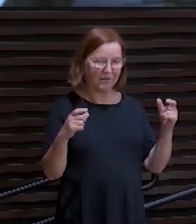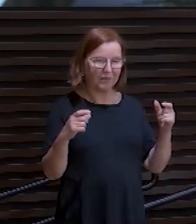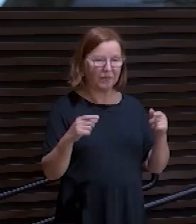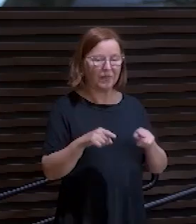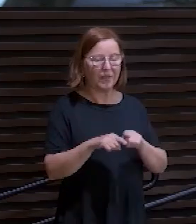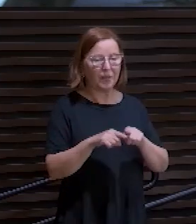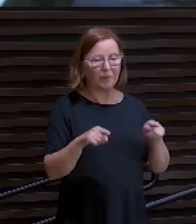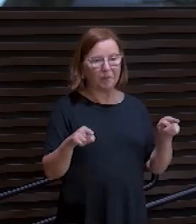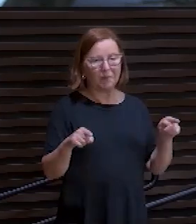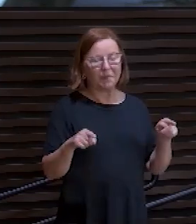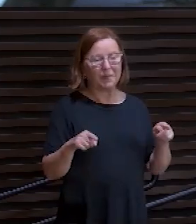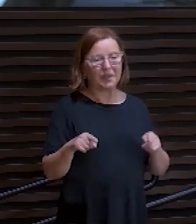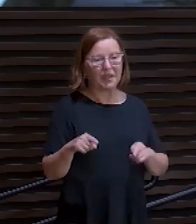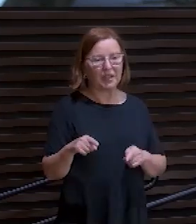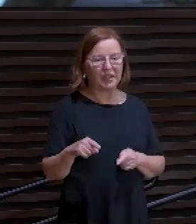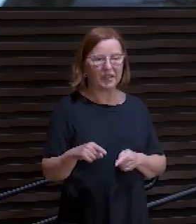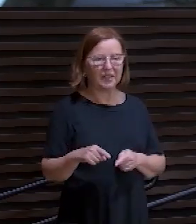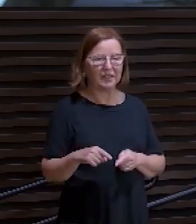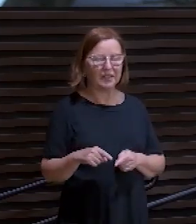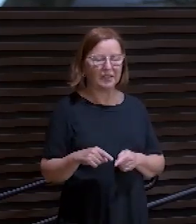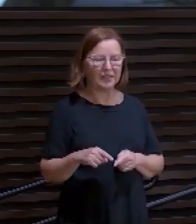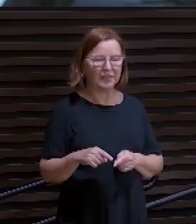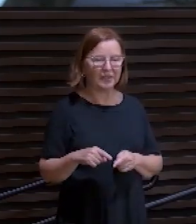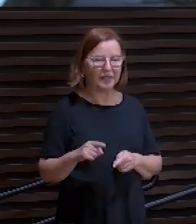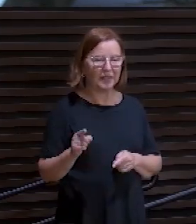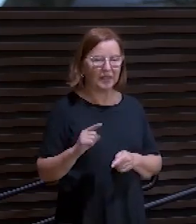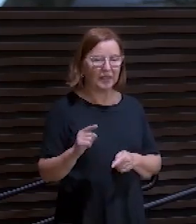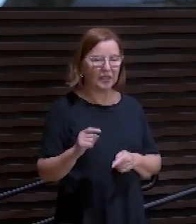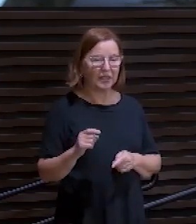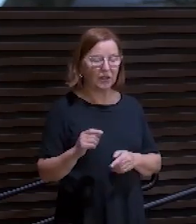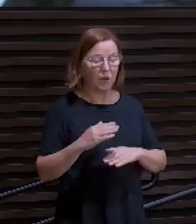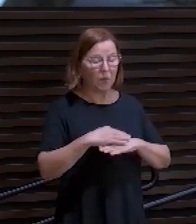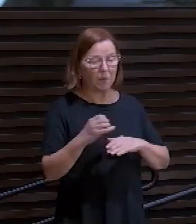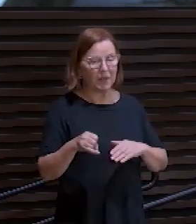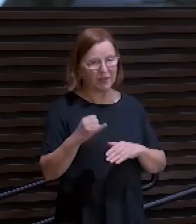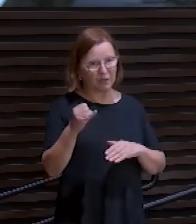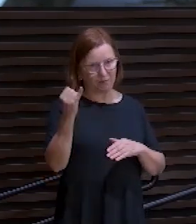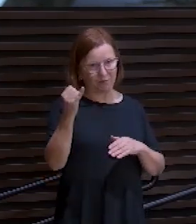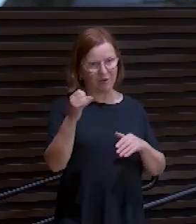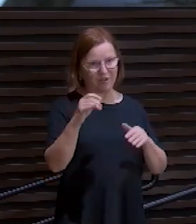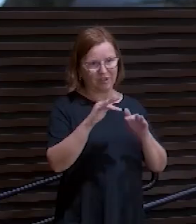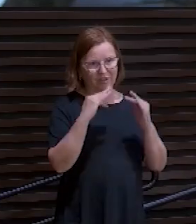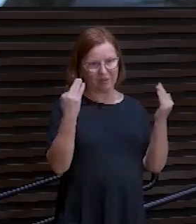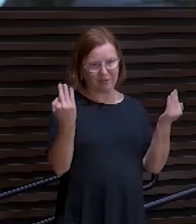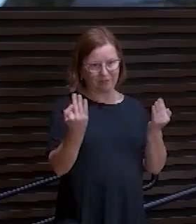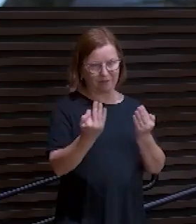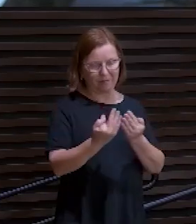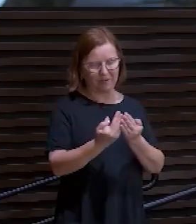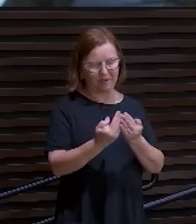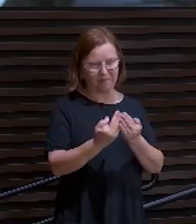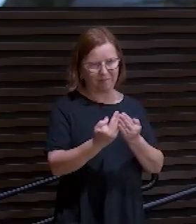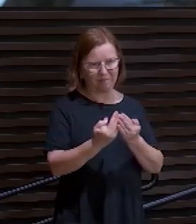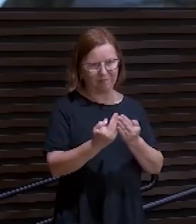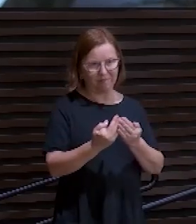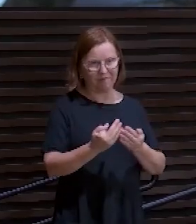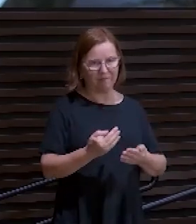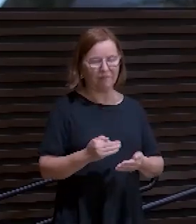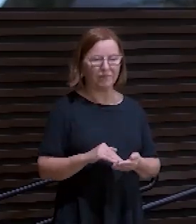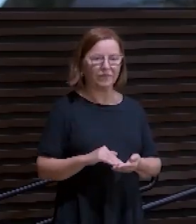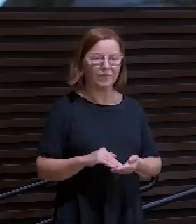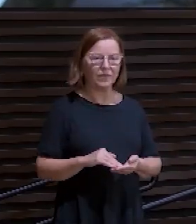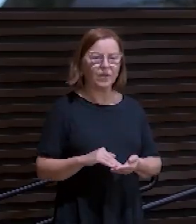da família criar propriedade. Então, de fato, qual é a natureza da família? Qual